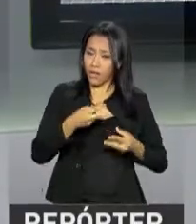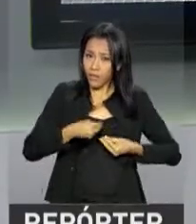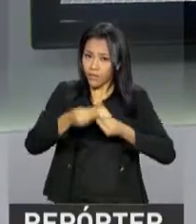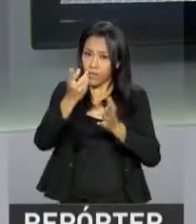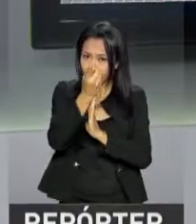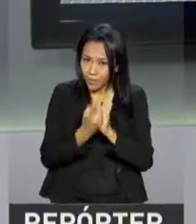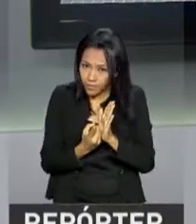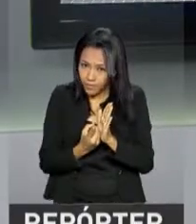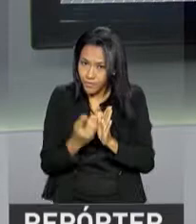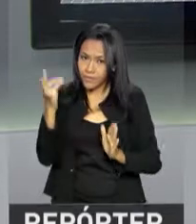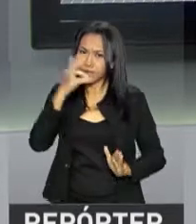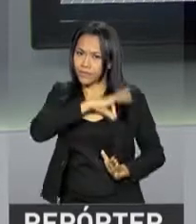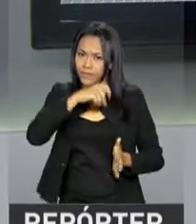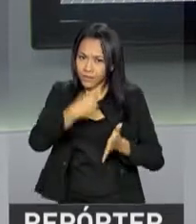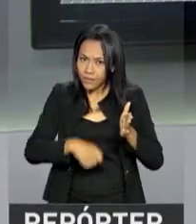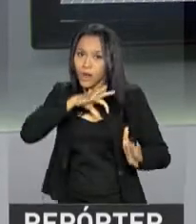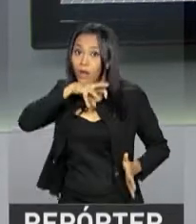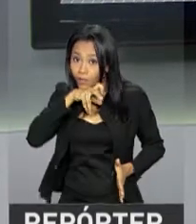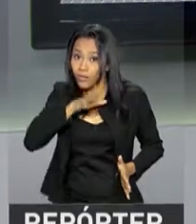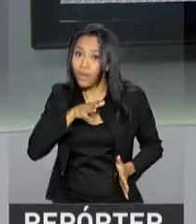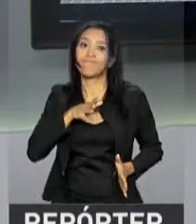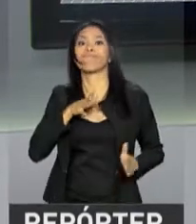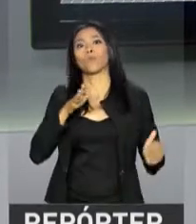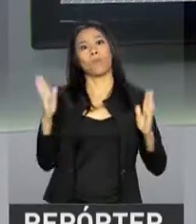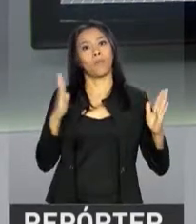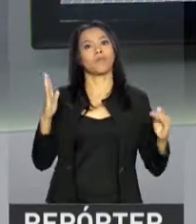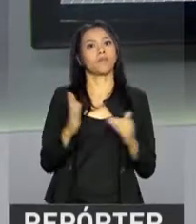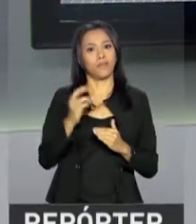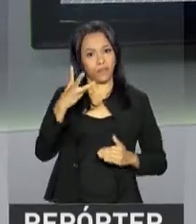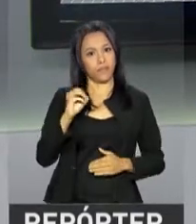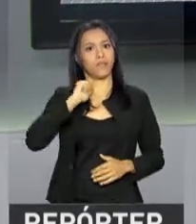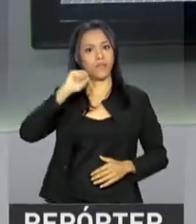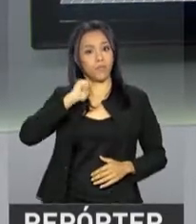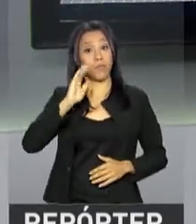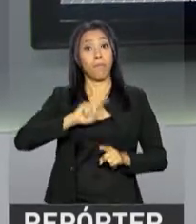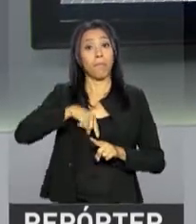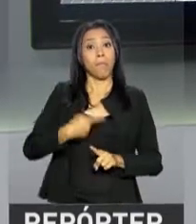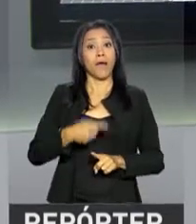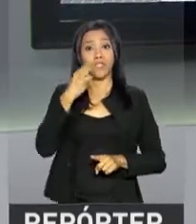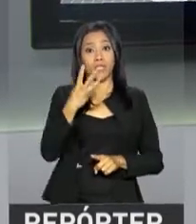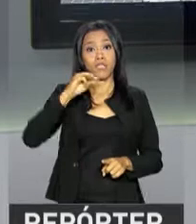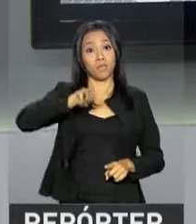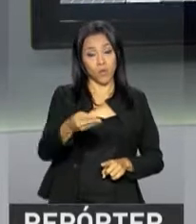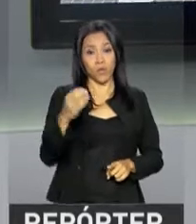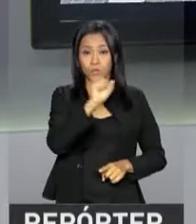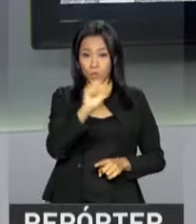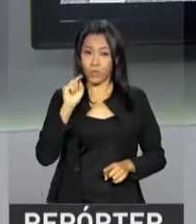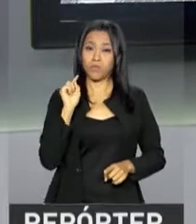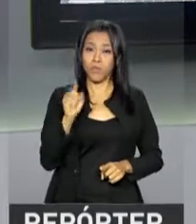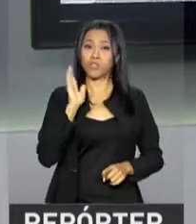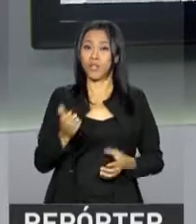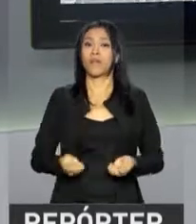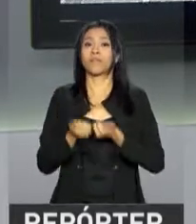declaração do imposto de renda o prazo de entrega vai até 30 de abril mais de três milhões e oitocentos mil contribuintes já entregaram